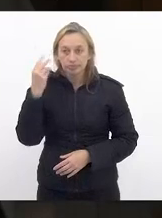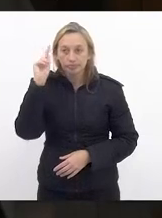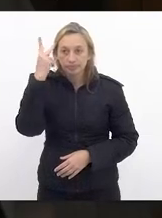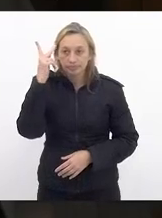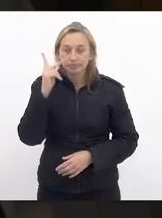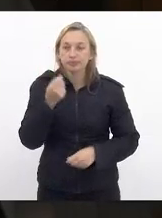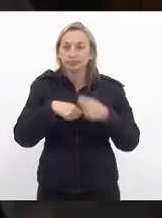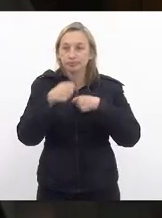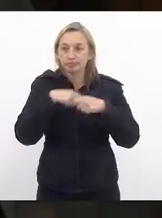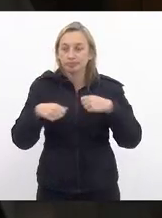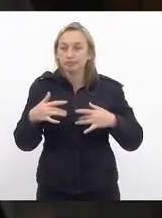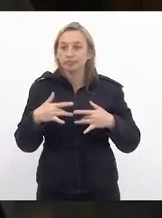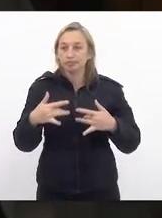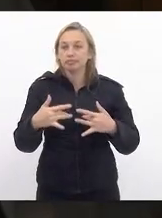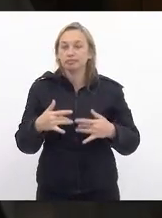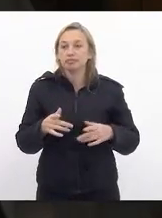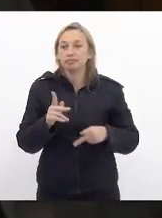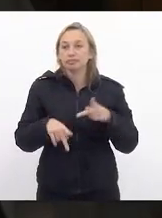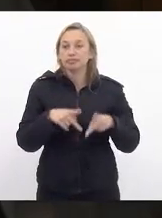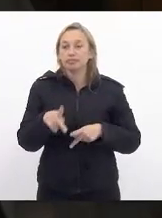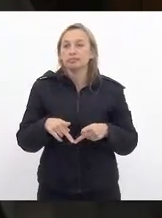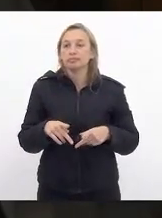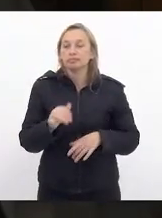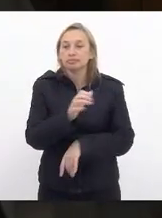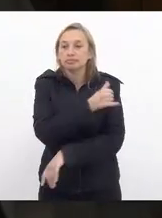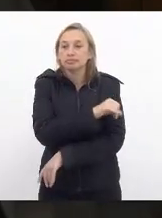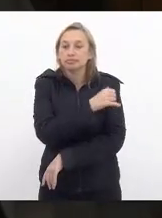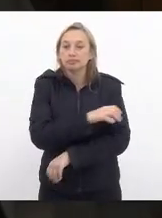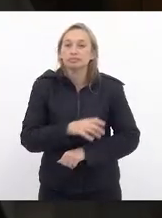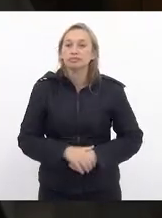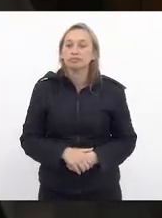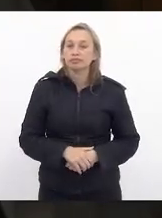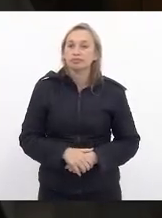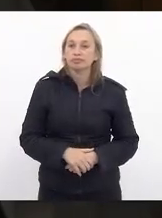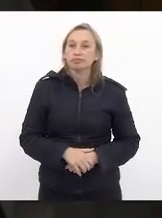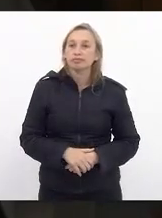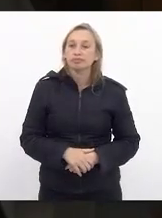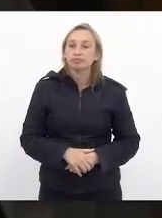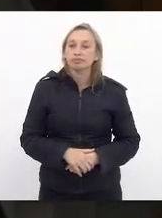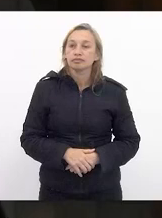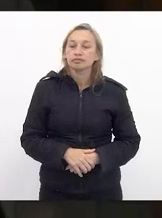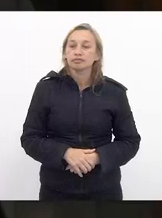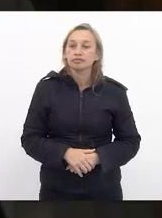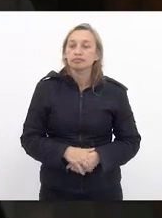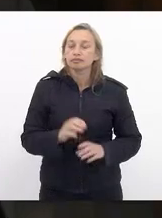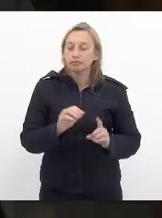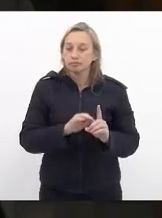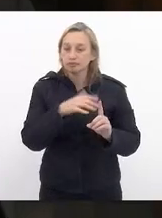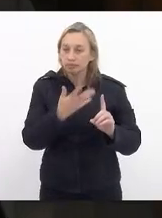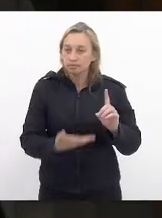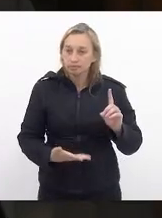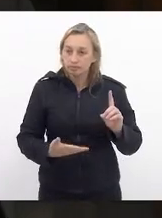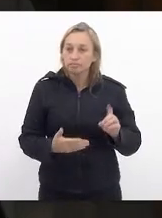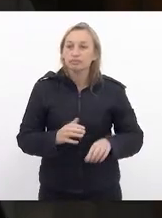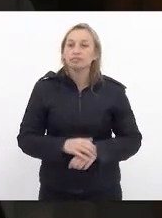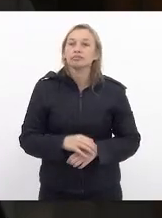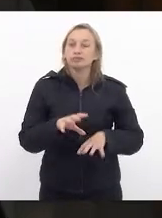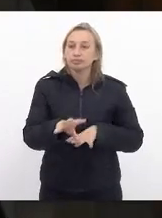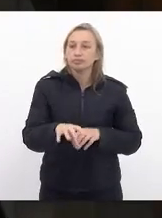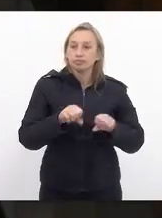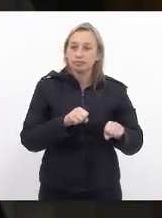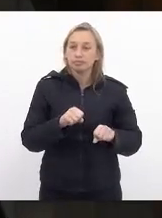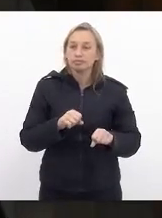história da economia Popular solidária no Rio de Janeiro que merece de alto nível esta homenagem sobre a forma do